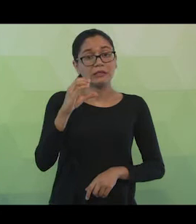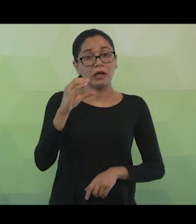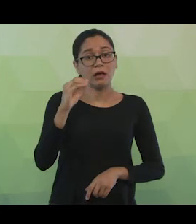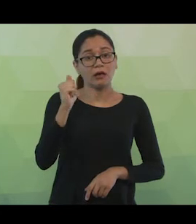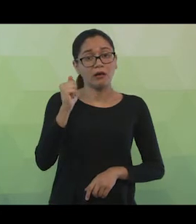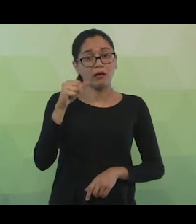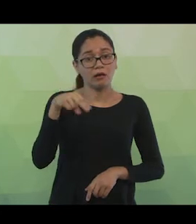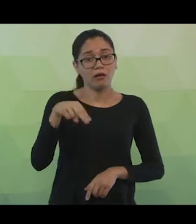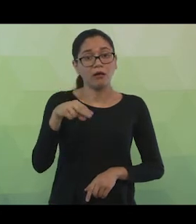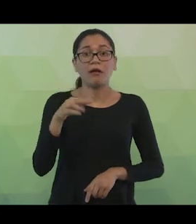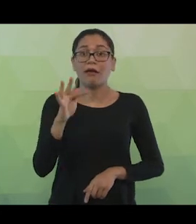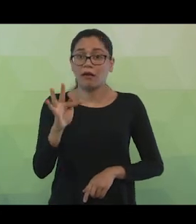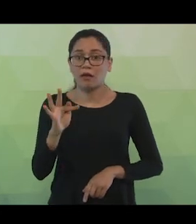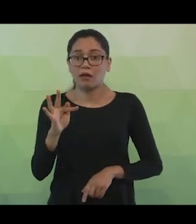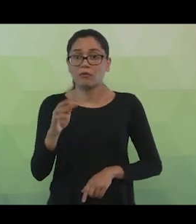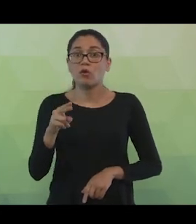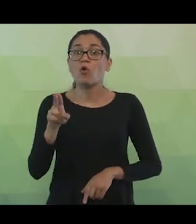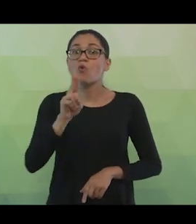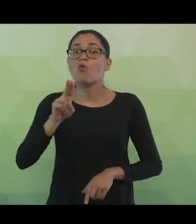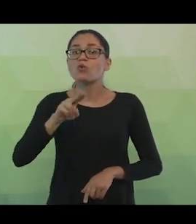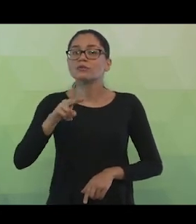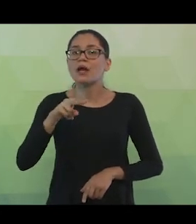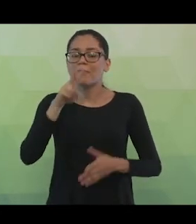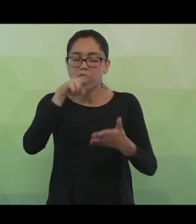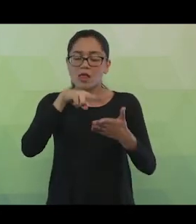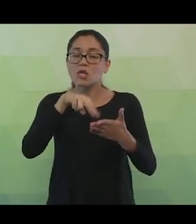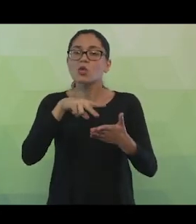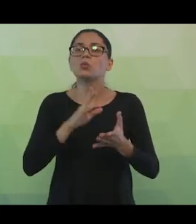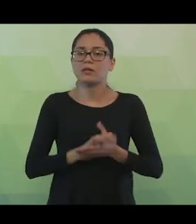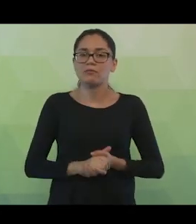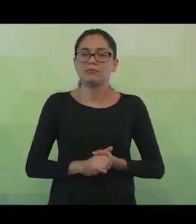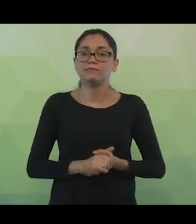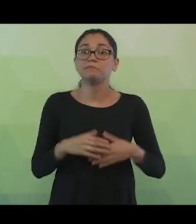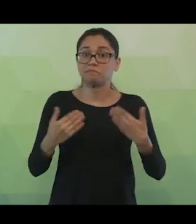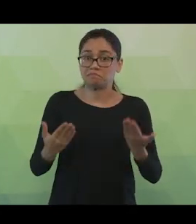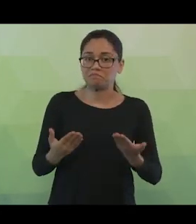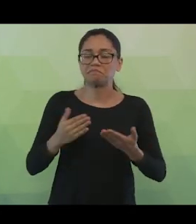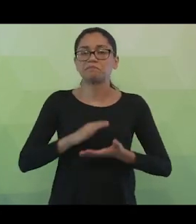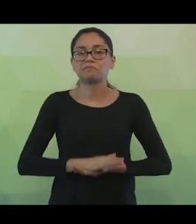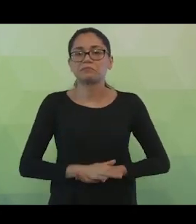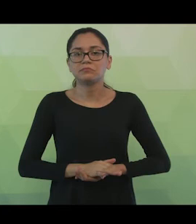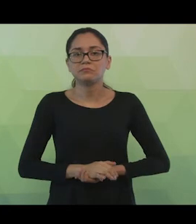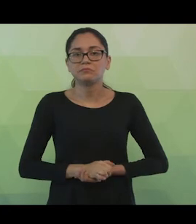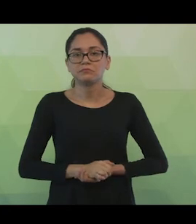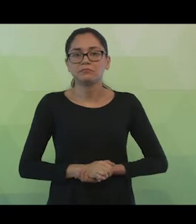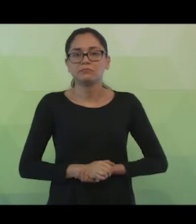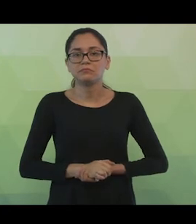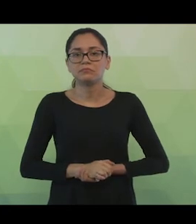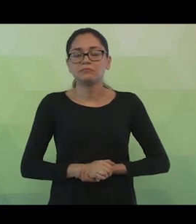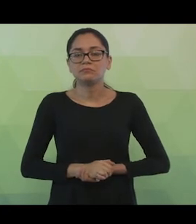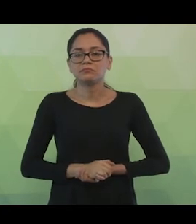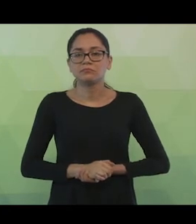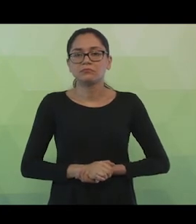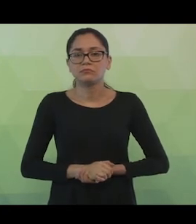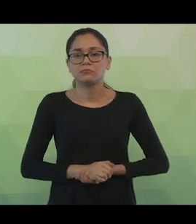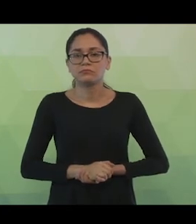utilizado para a leitura. Sendo assim, vou colocar aqui